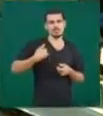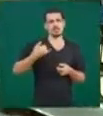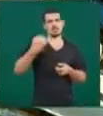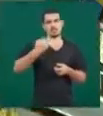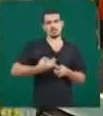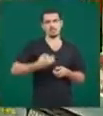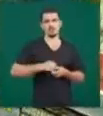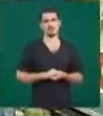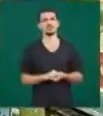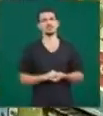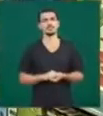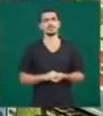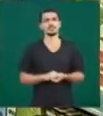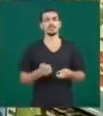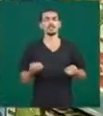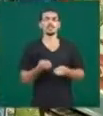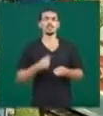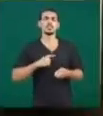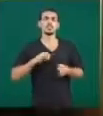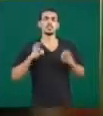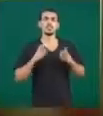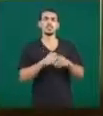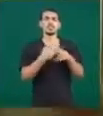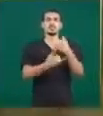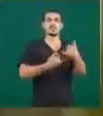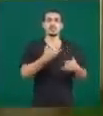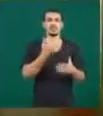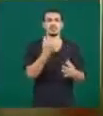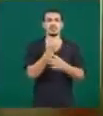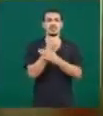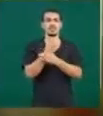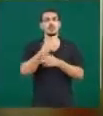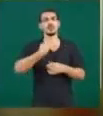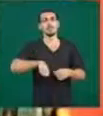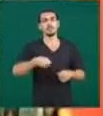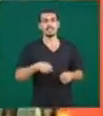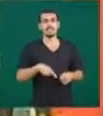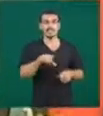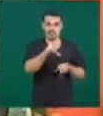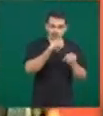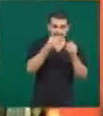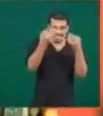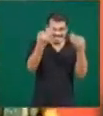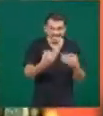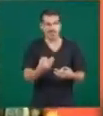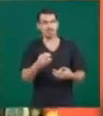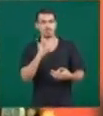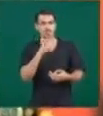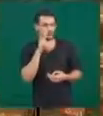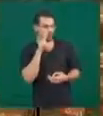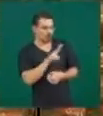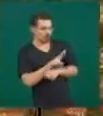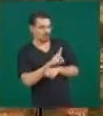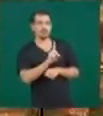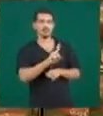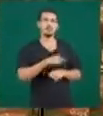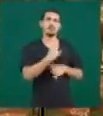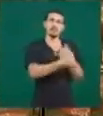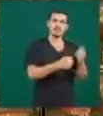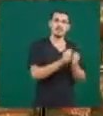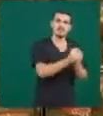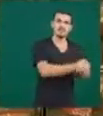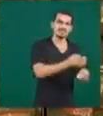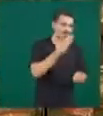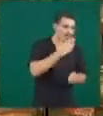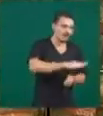Para garantir que toda brincadeira seja segura, é importante escolher certo e não só supervisionar, mas participar da diversão com